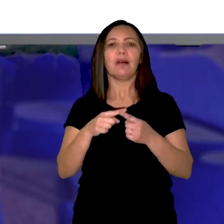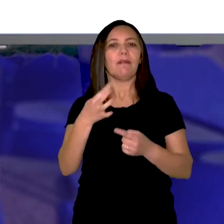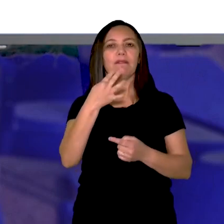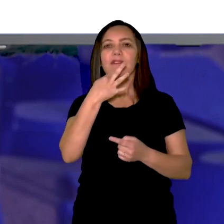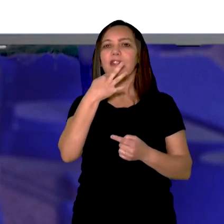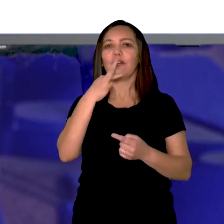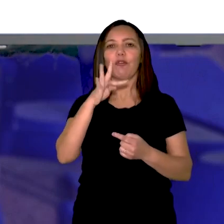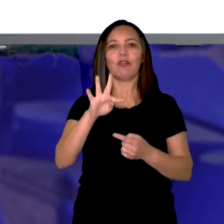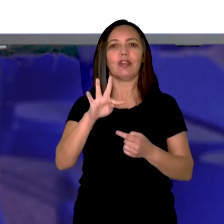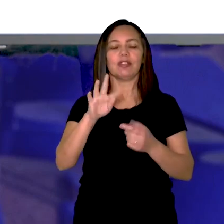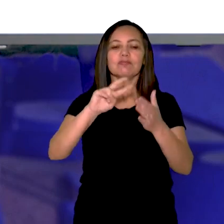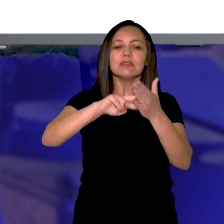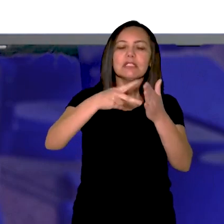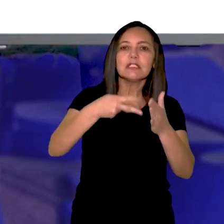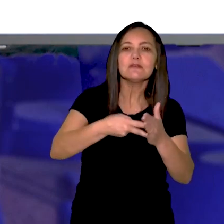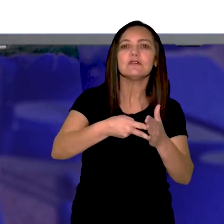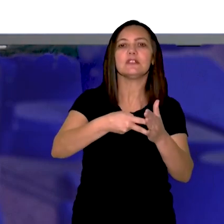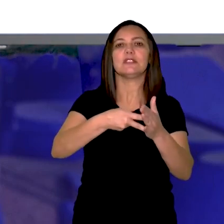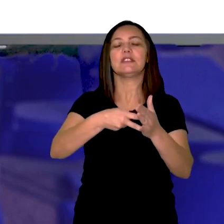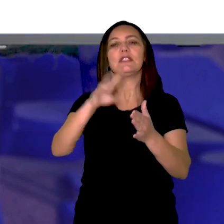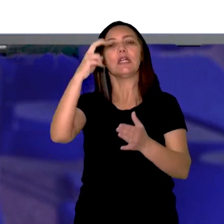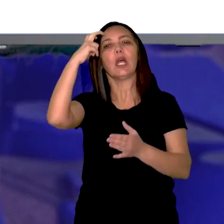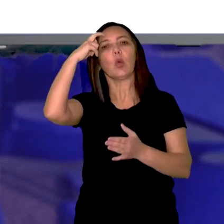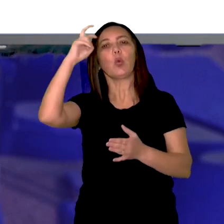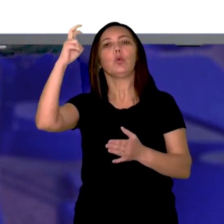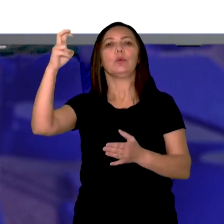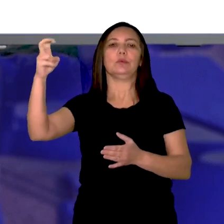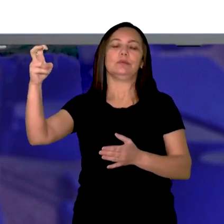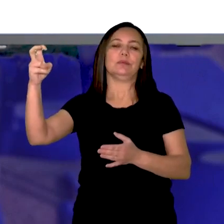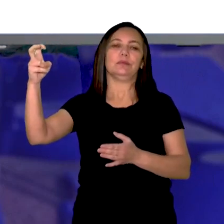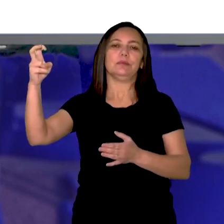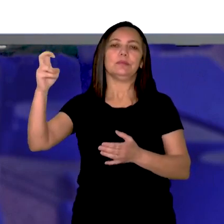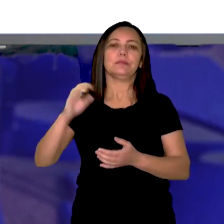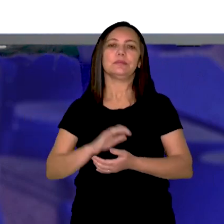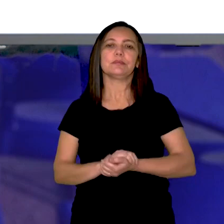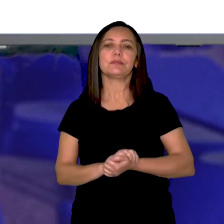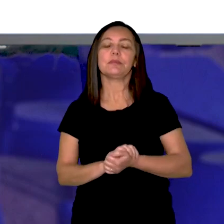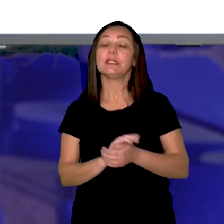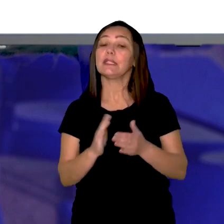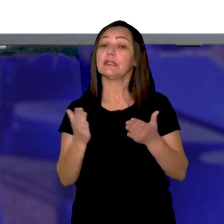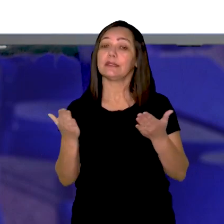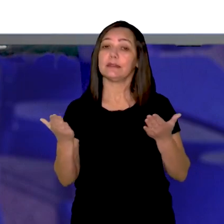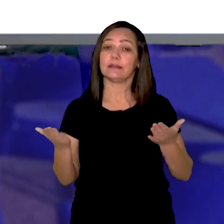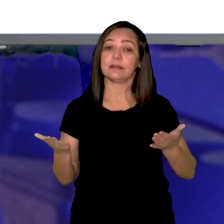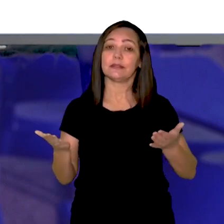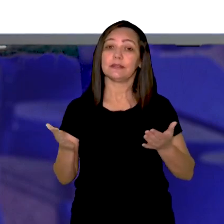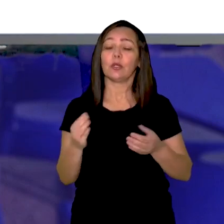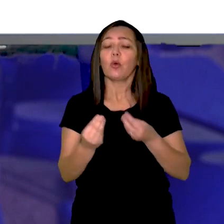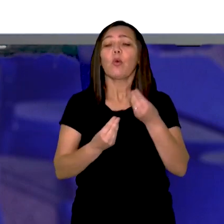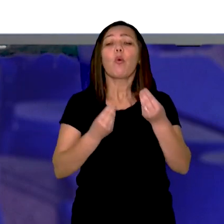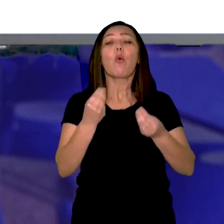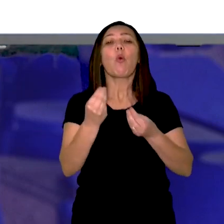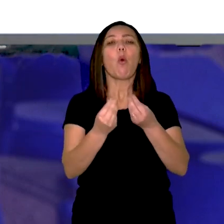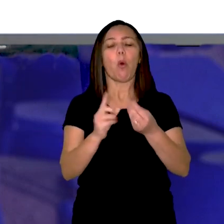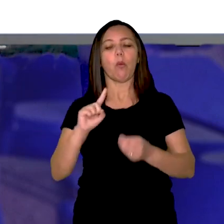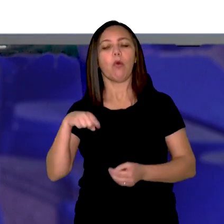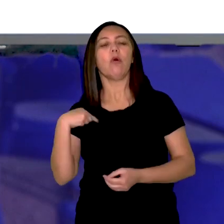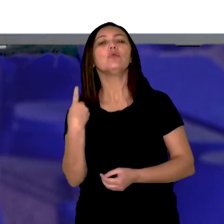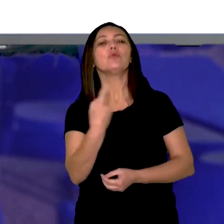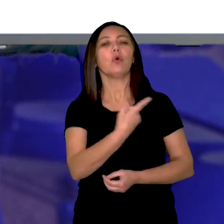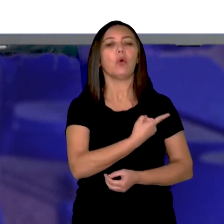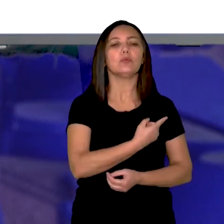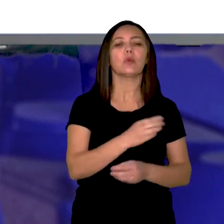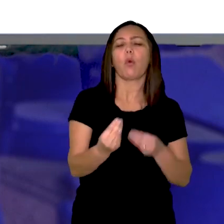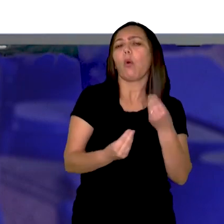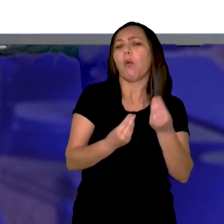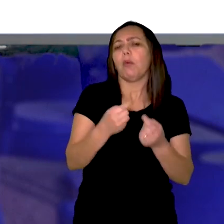realmente uma compreensão adequada do que seja cultura. Mas então, como nós, ou como